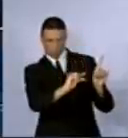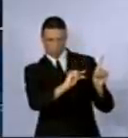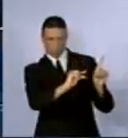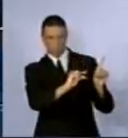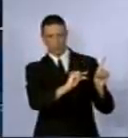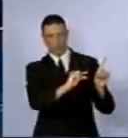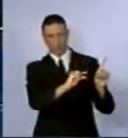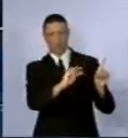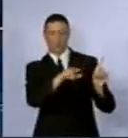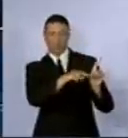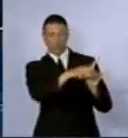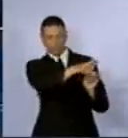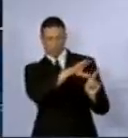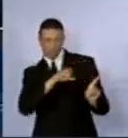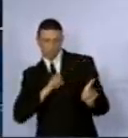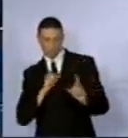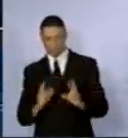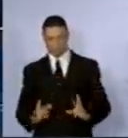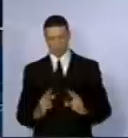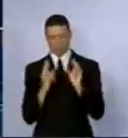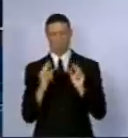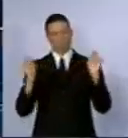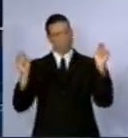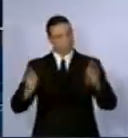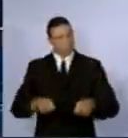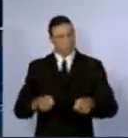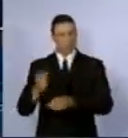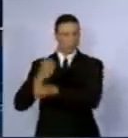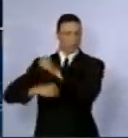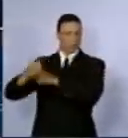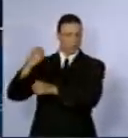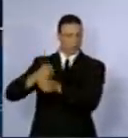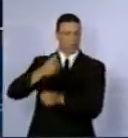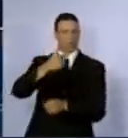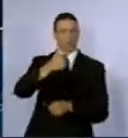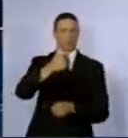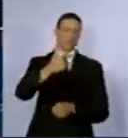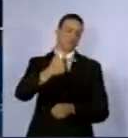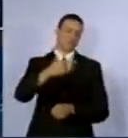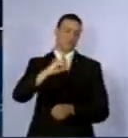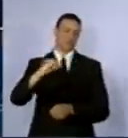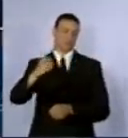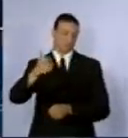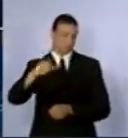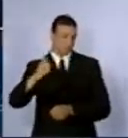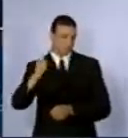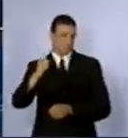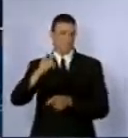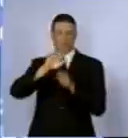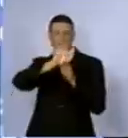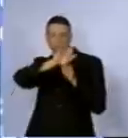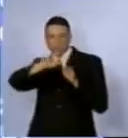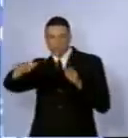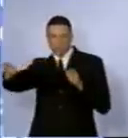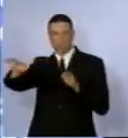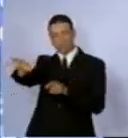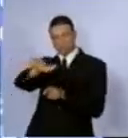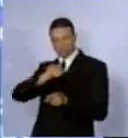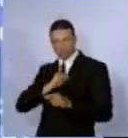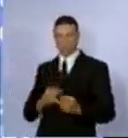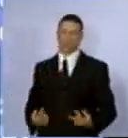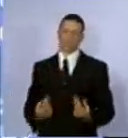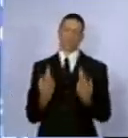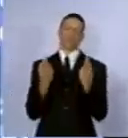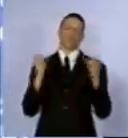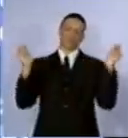possível cancerígeno. Em 2011 também foi visto que a radiofrequência, as micro-ondas, também são possíveis cancerígenos. Bom, eu